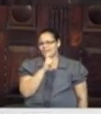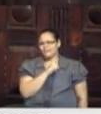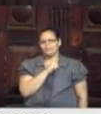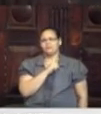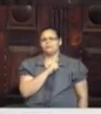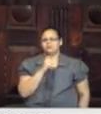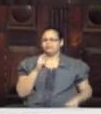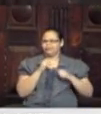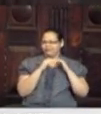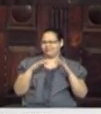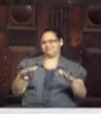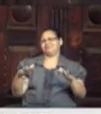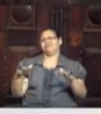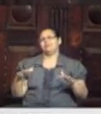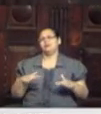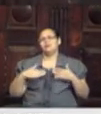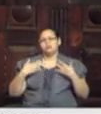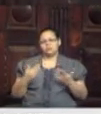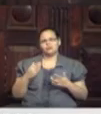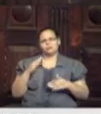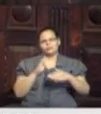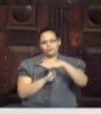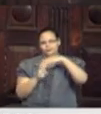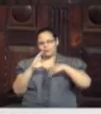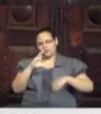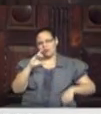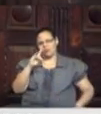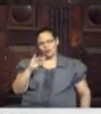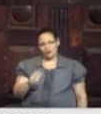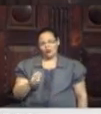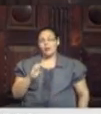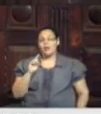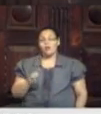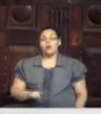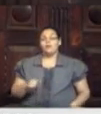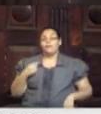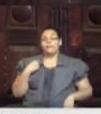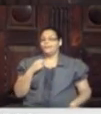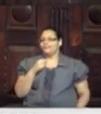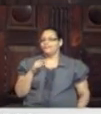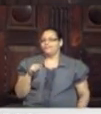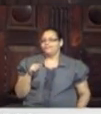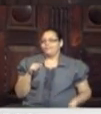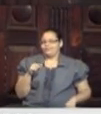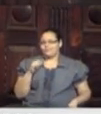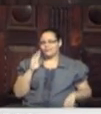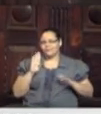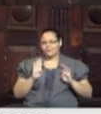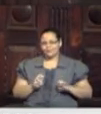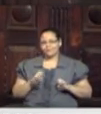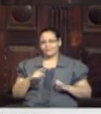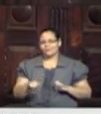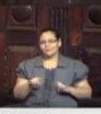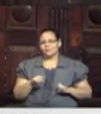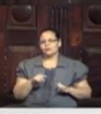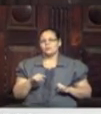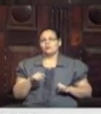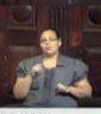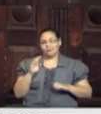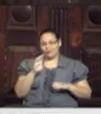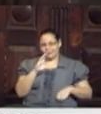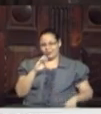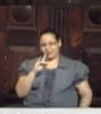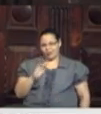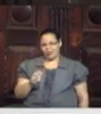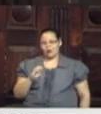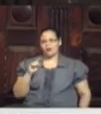corrido solta. Então a SEDAI é um bem inalienável. Aliás, a SEDAI